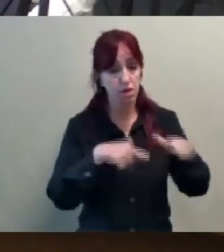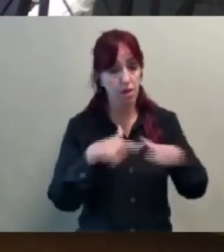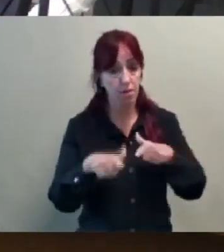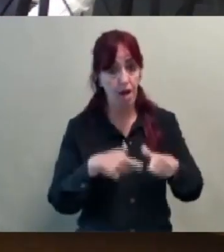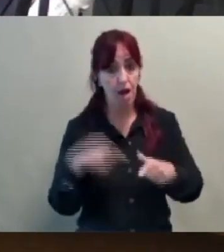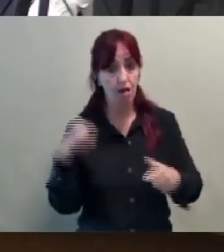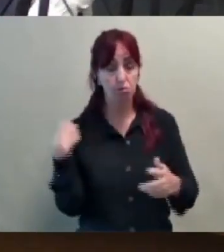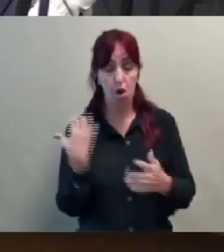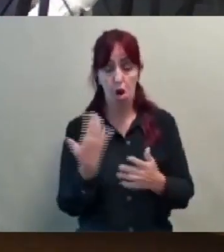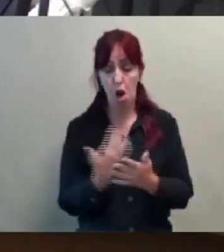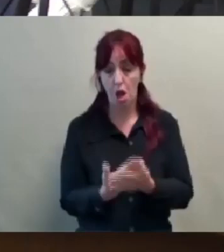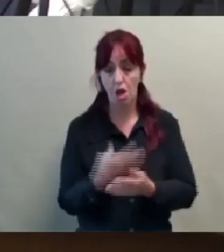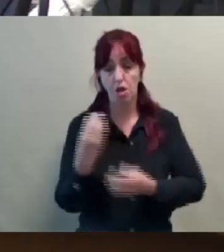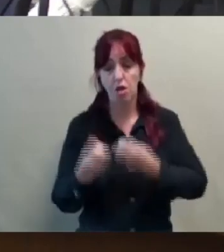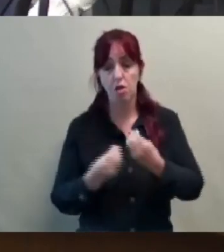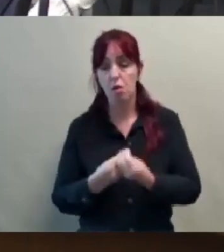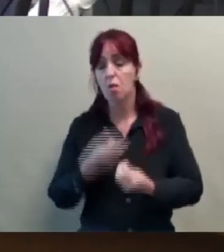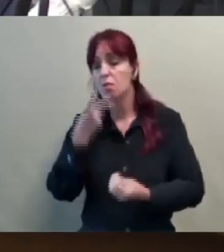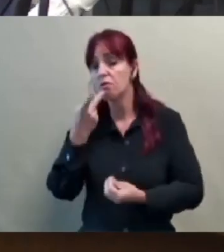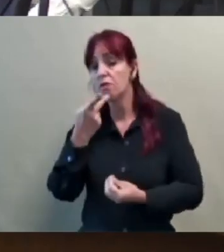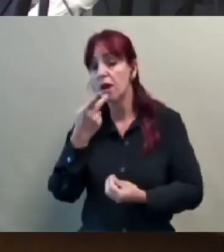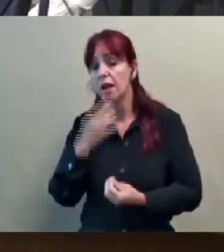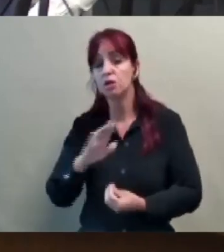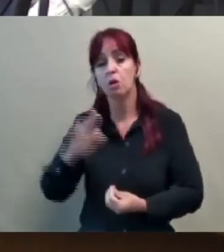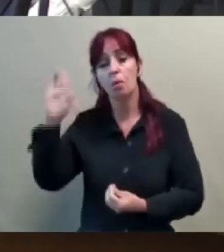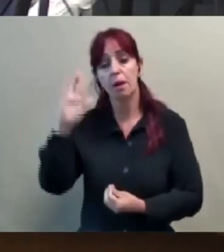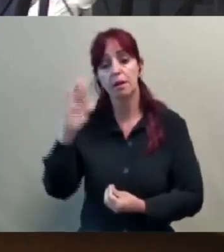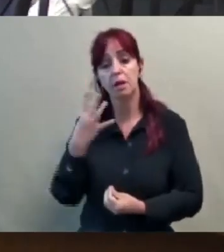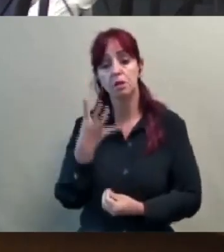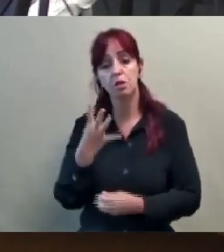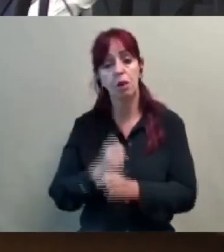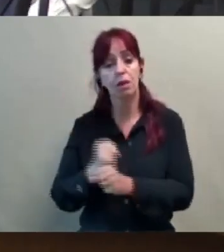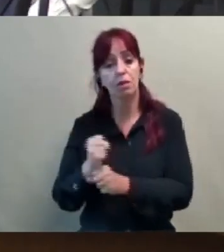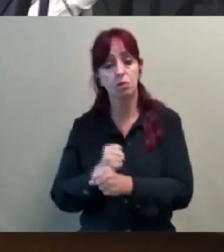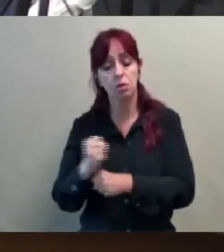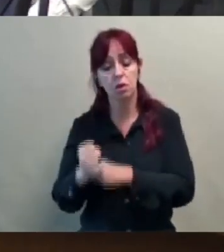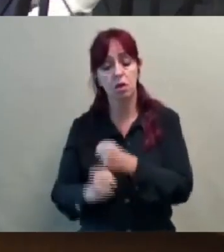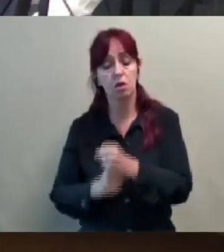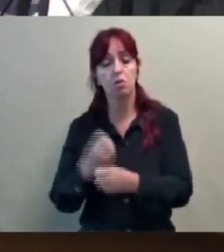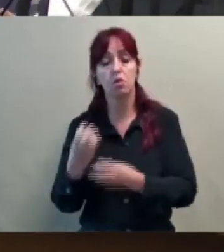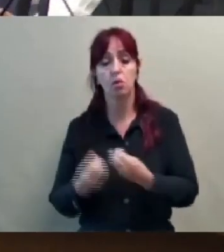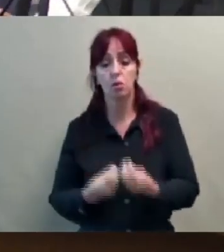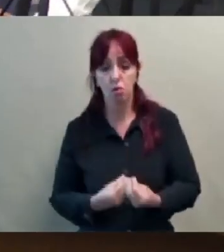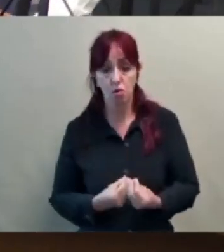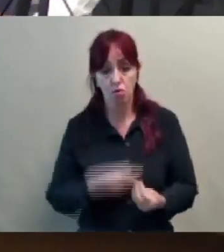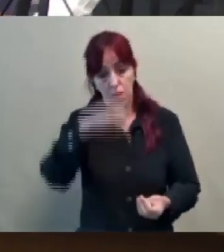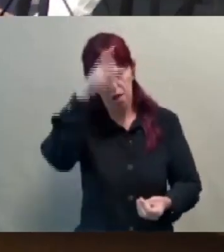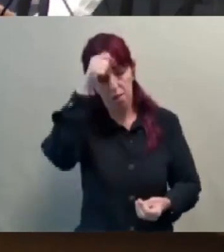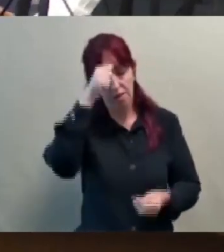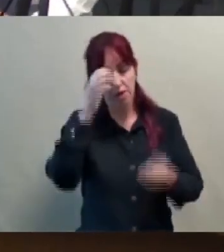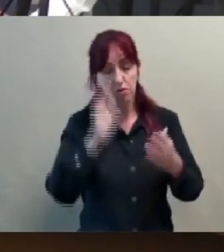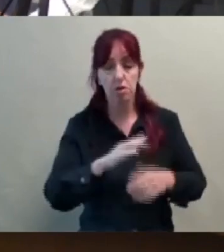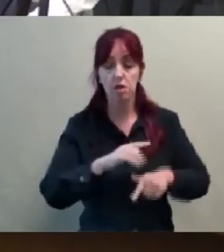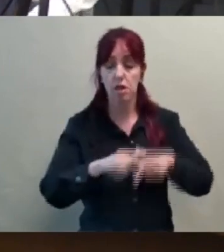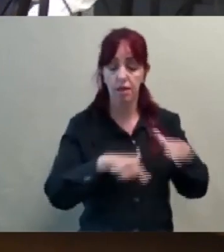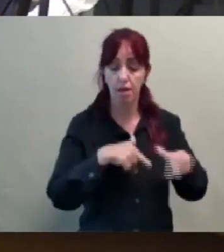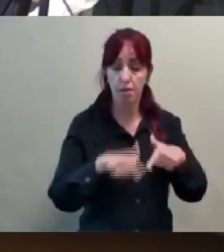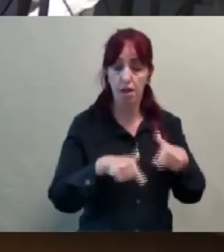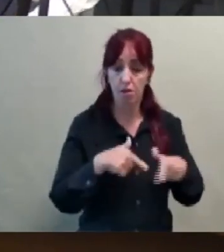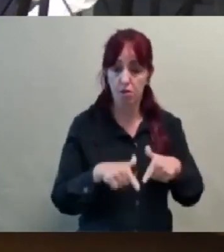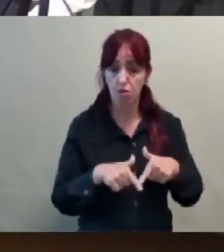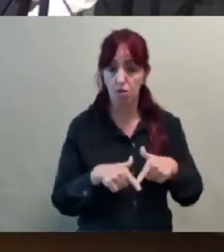dirá falar de um mandato de 4 anos. E olha a quantidade de coisas que a prefeitura trabalhou para não deixar a cidade